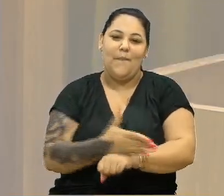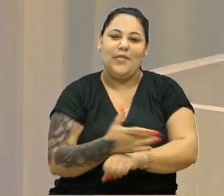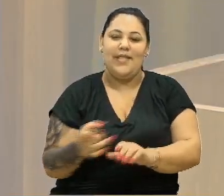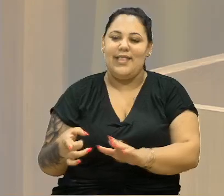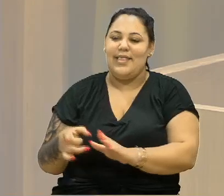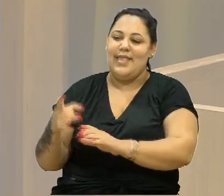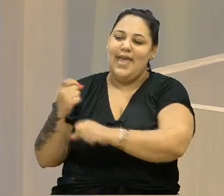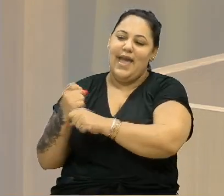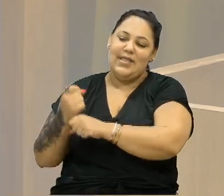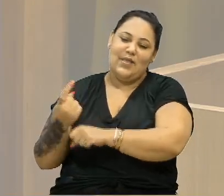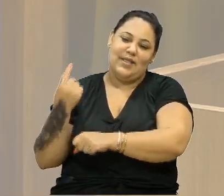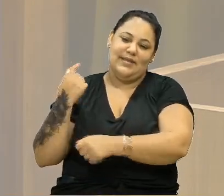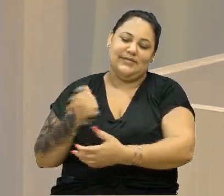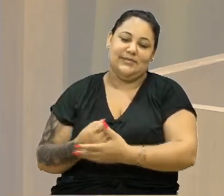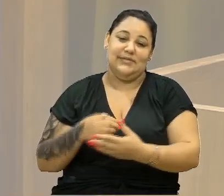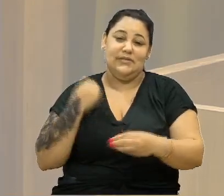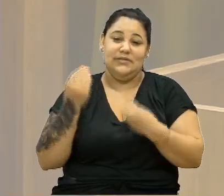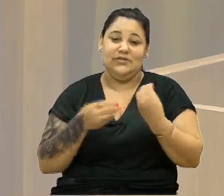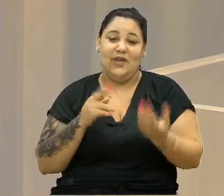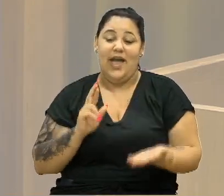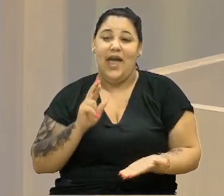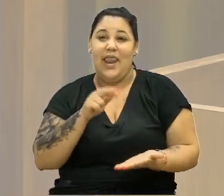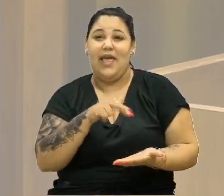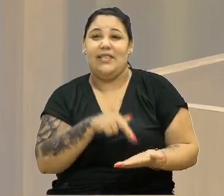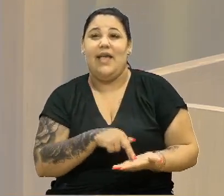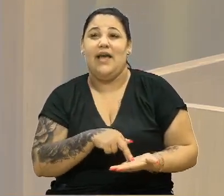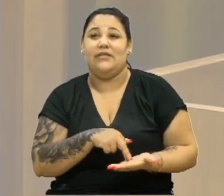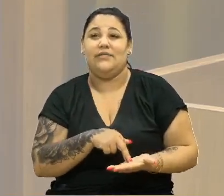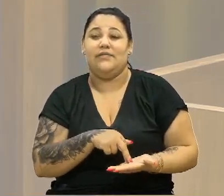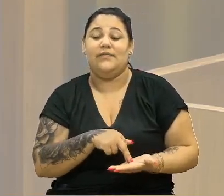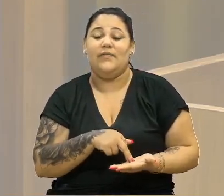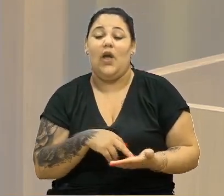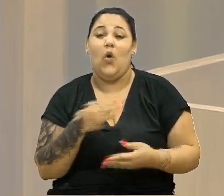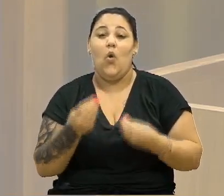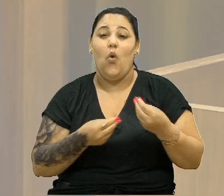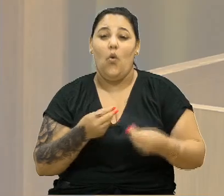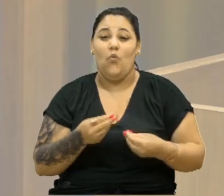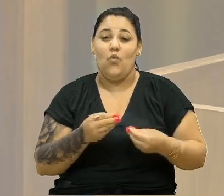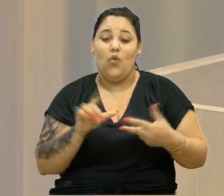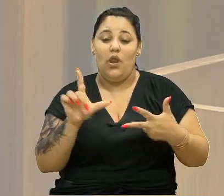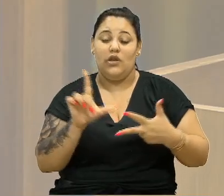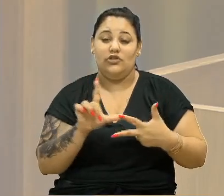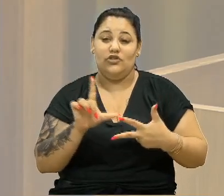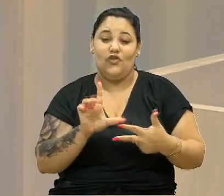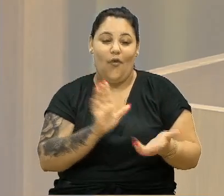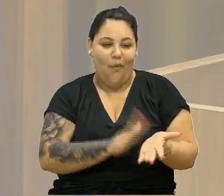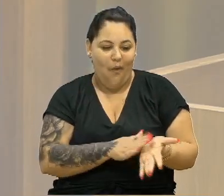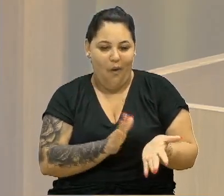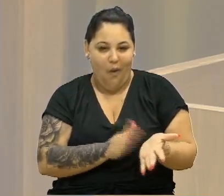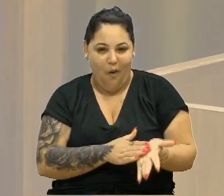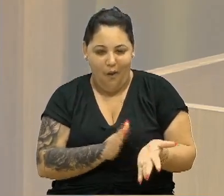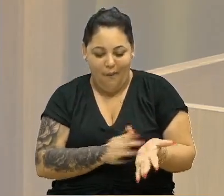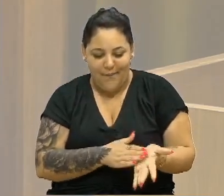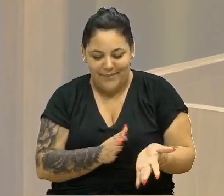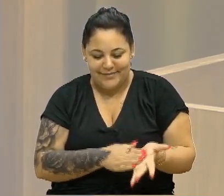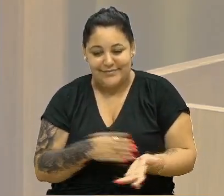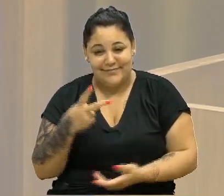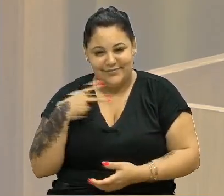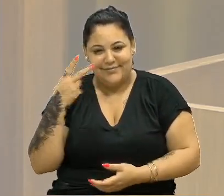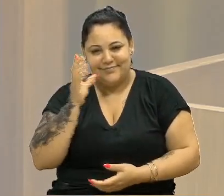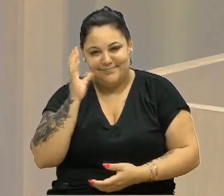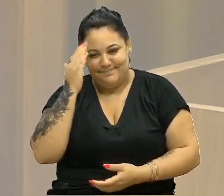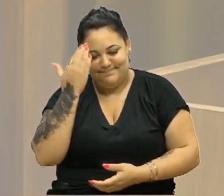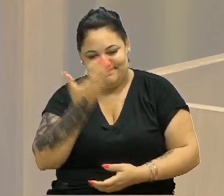o quanto a realidade, o quanto o legislativo cobra, né, vereador Felipe? Cobra da